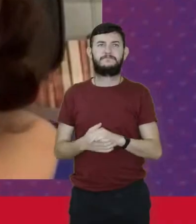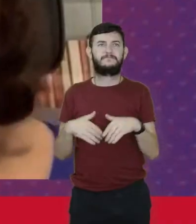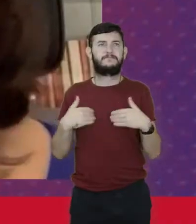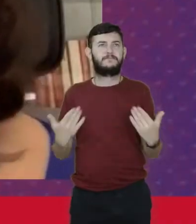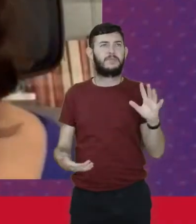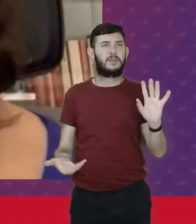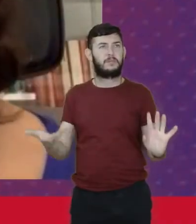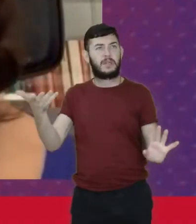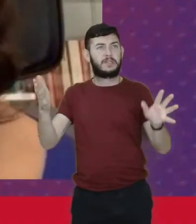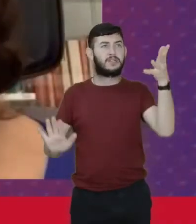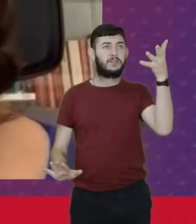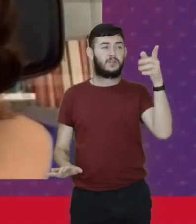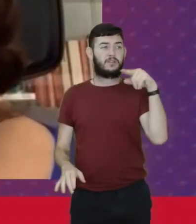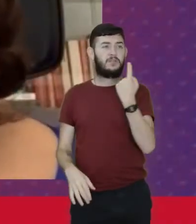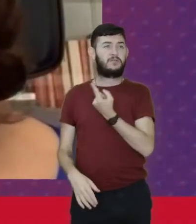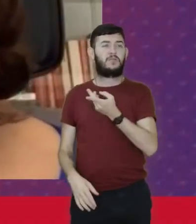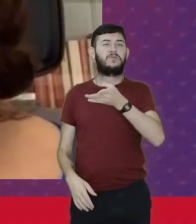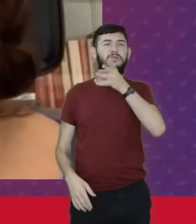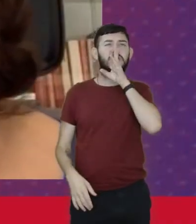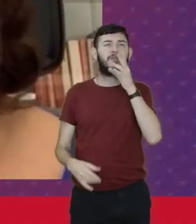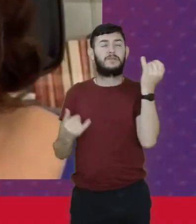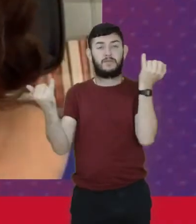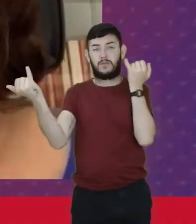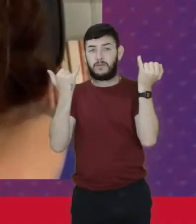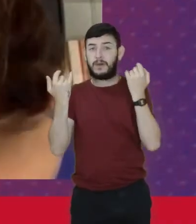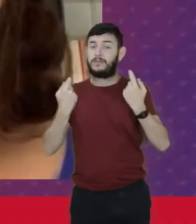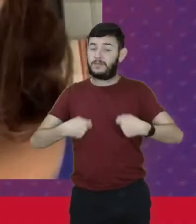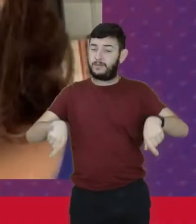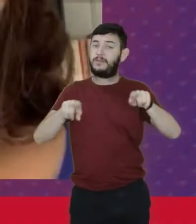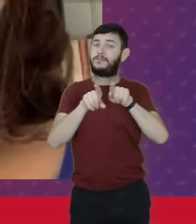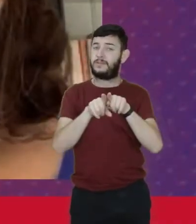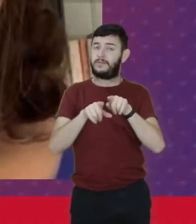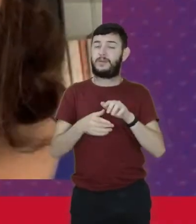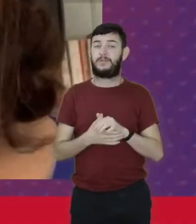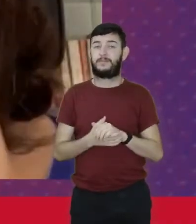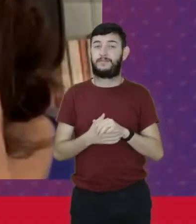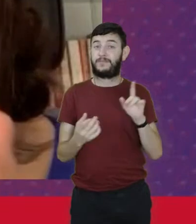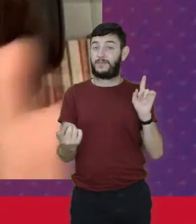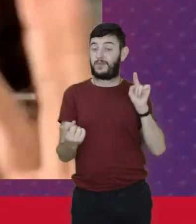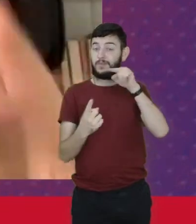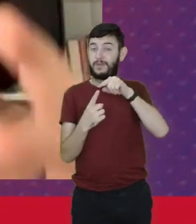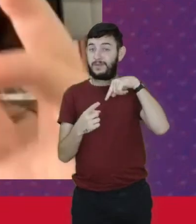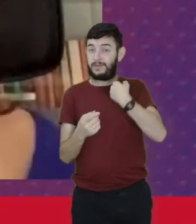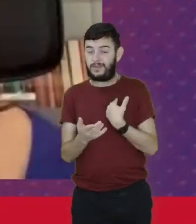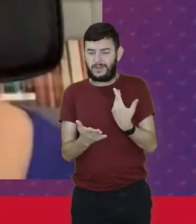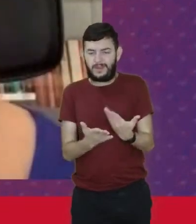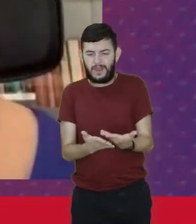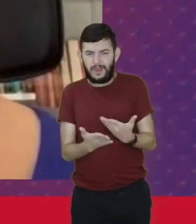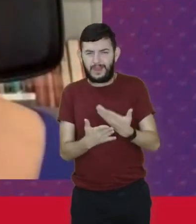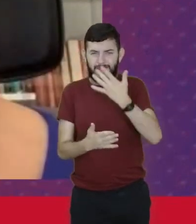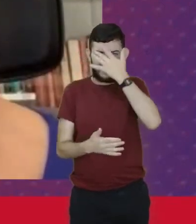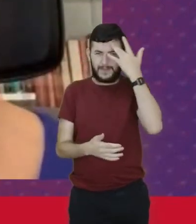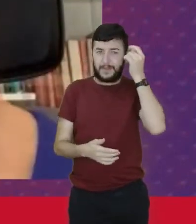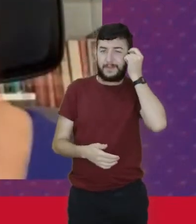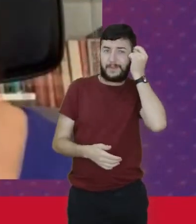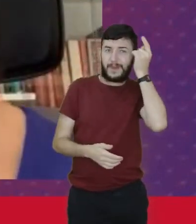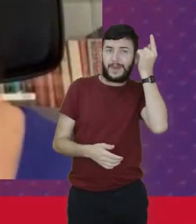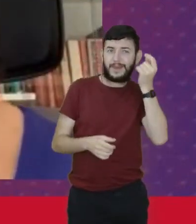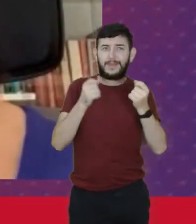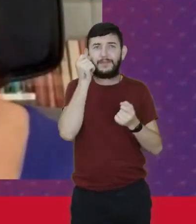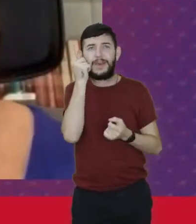preciso conhecer. Então, o objetivo dessa aula é que todo mundo possa pensar nessas conexões